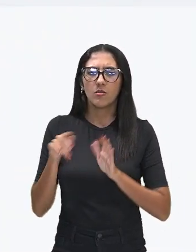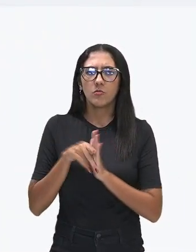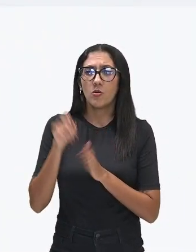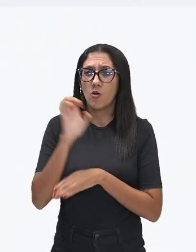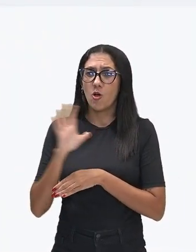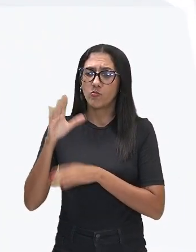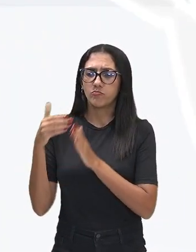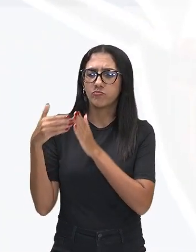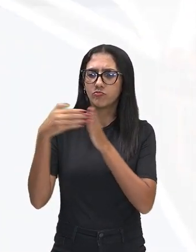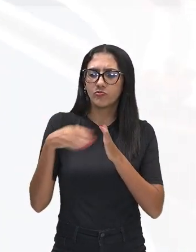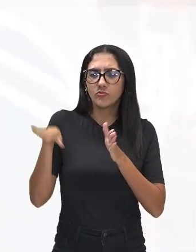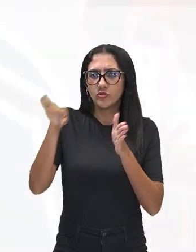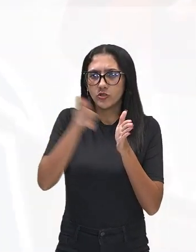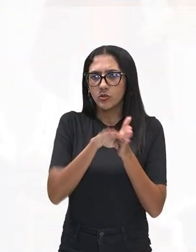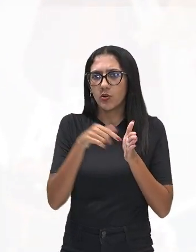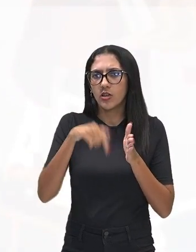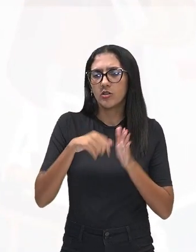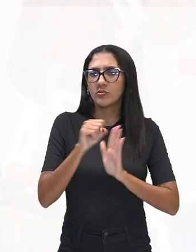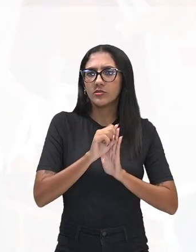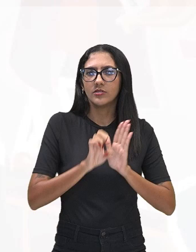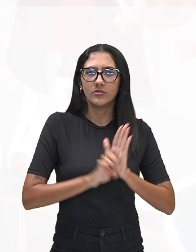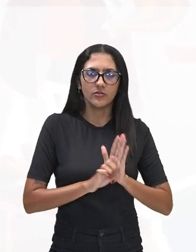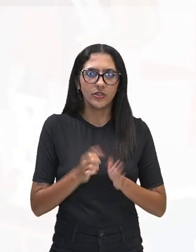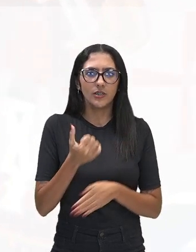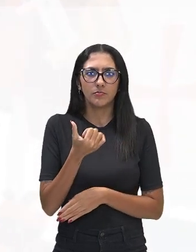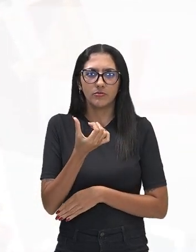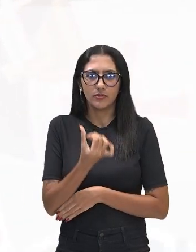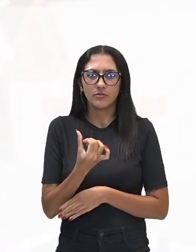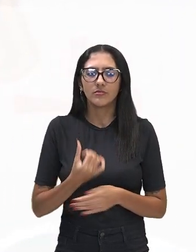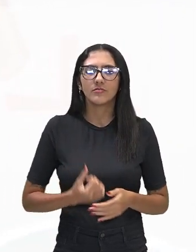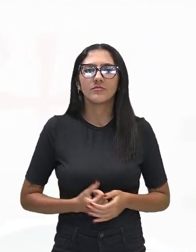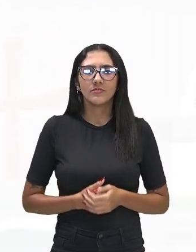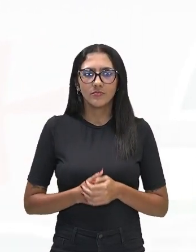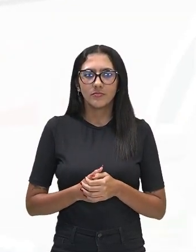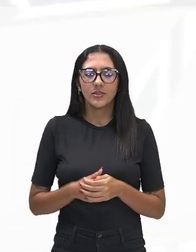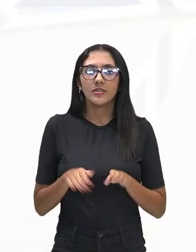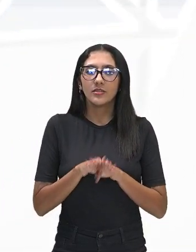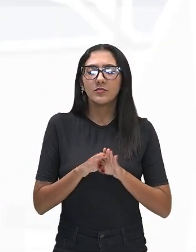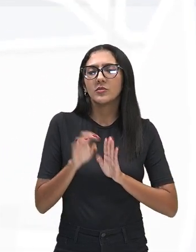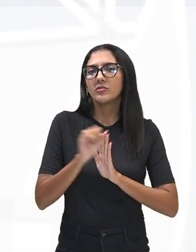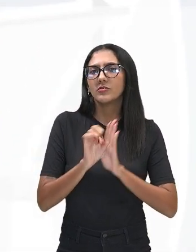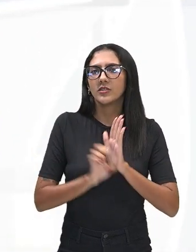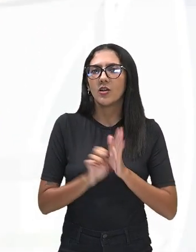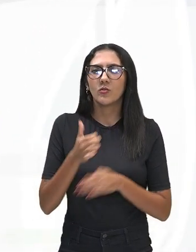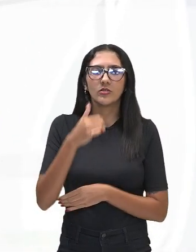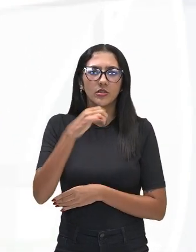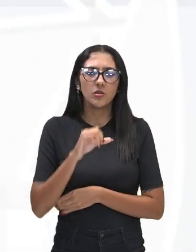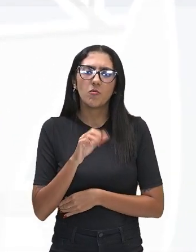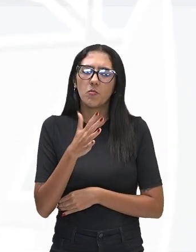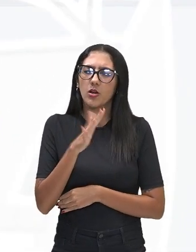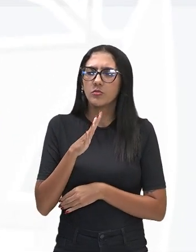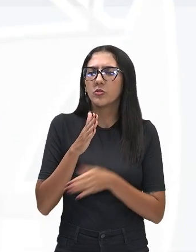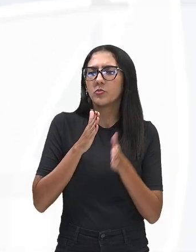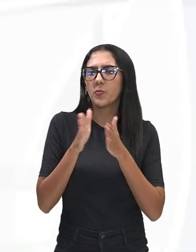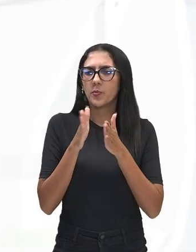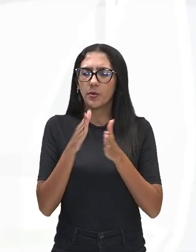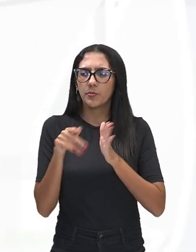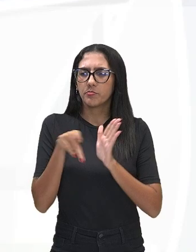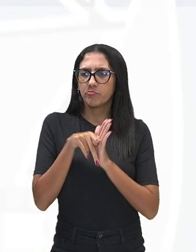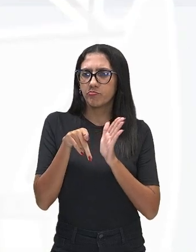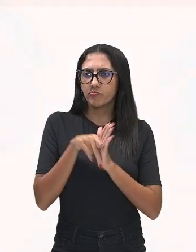século XVI. Já a vacina chegou no século XIX, mais ou menos na época da chegada da corte ao